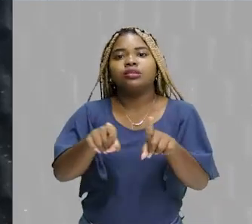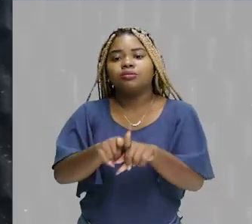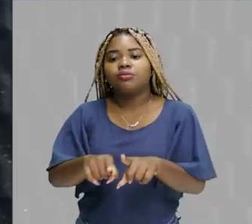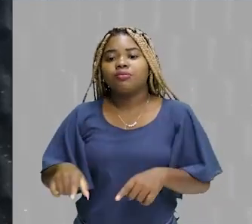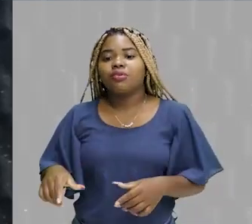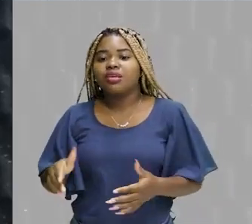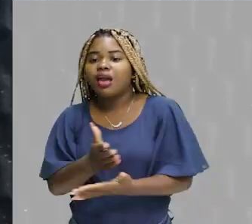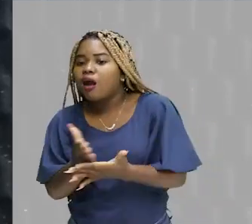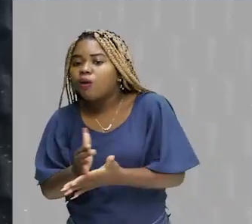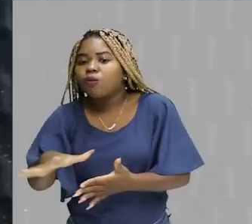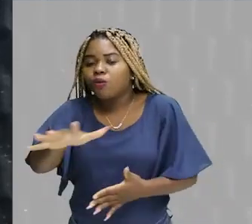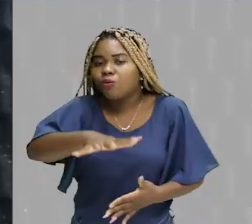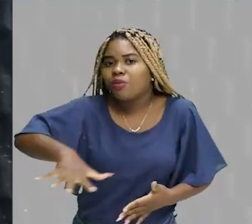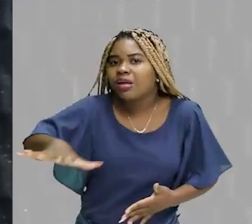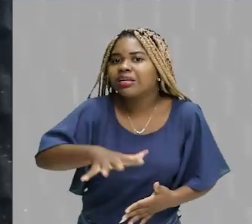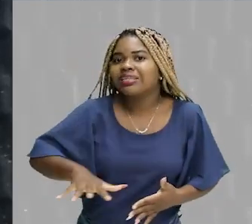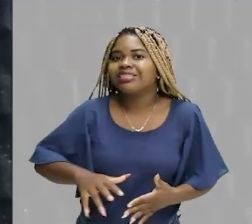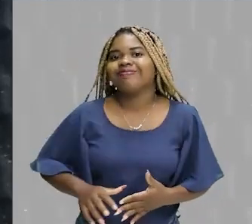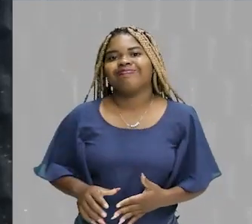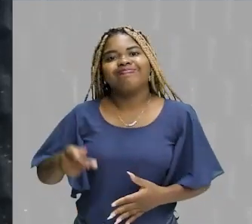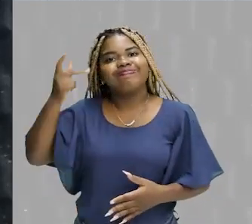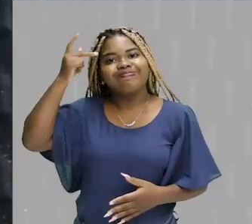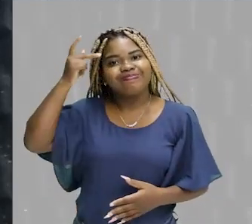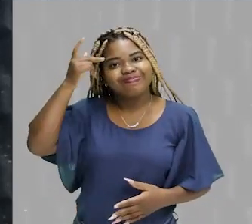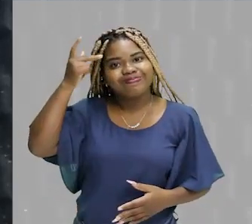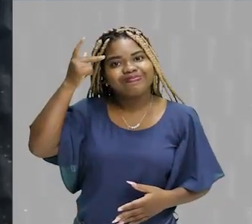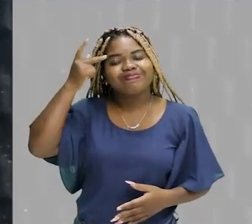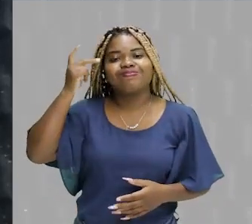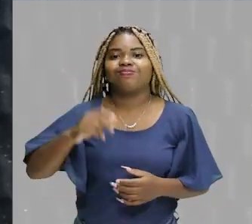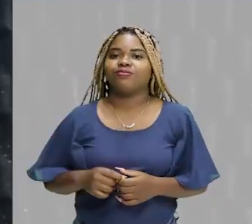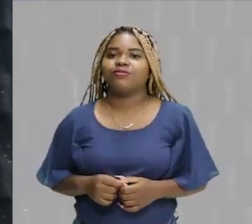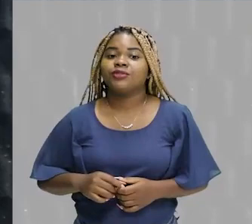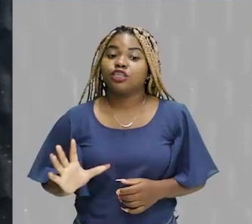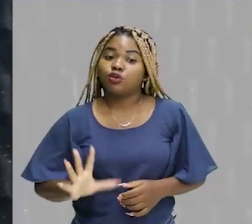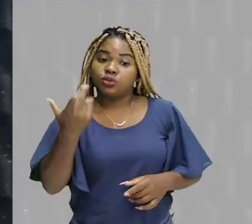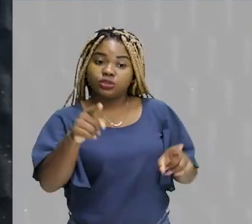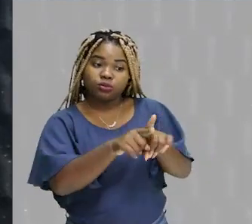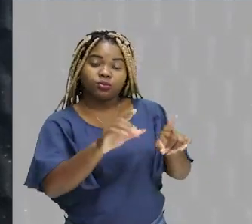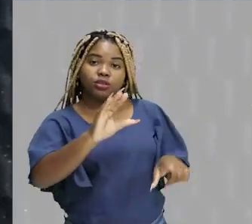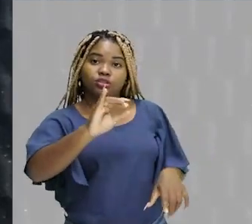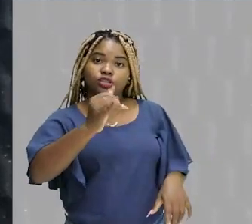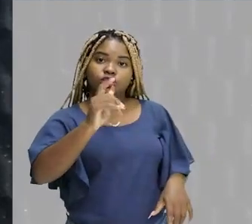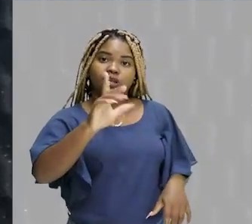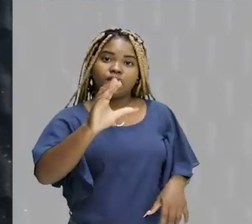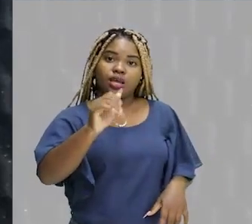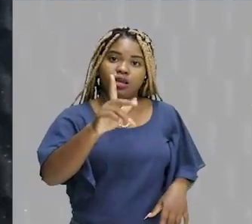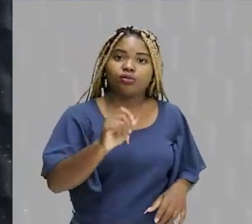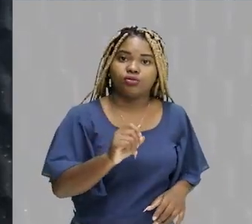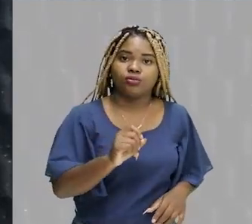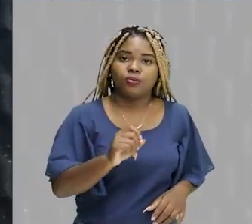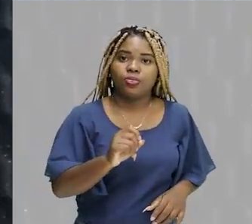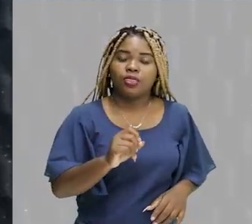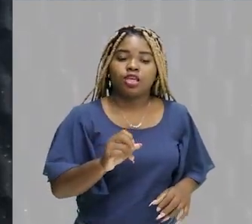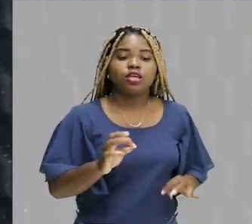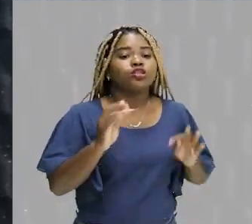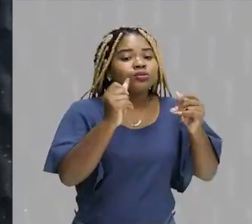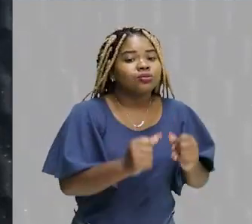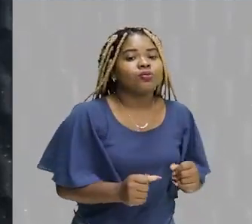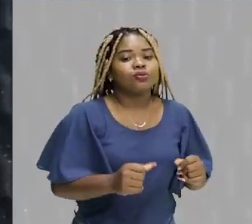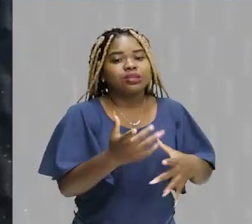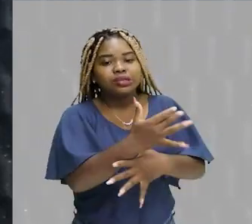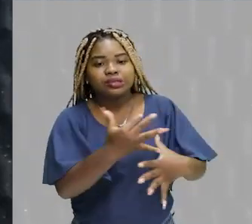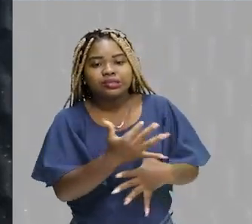áreas da cidade, que foi o que aconteceu com Chicago também. Todas as cidades que crescem muito rápido, elas acabam tendo esse